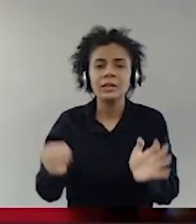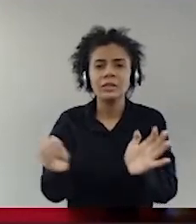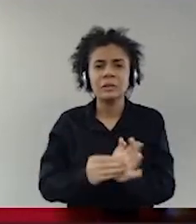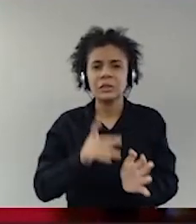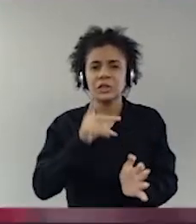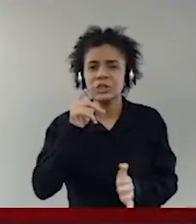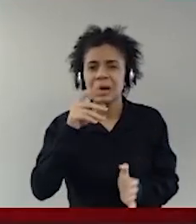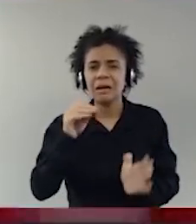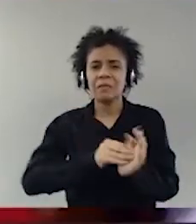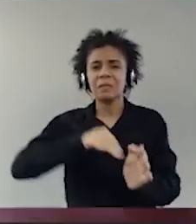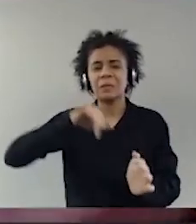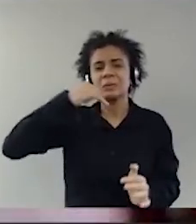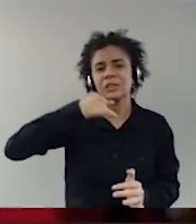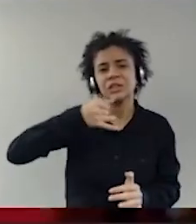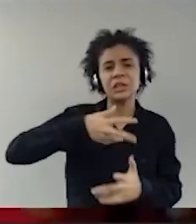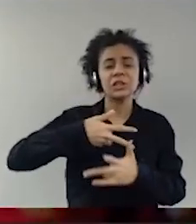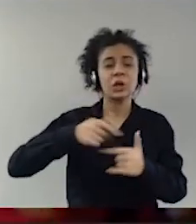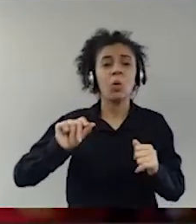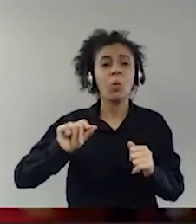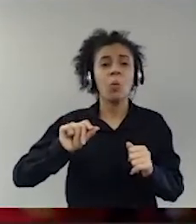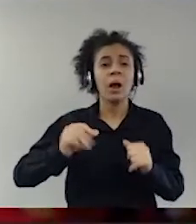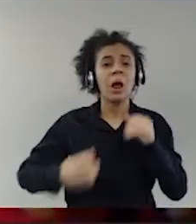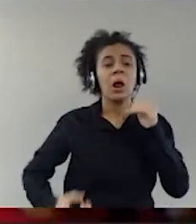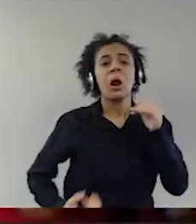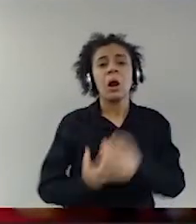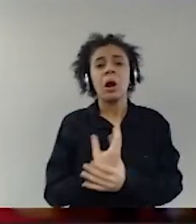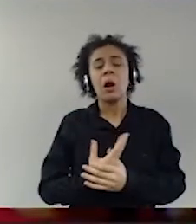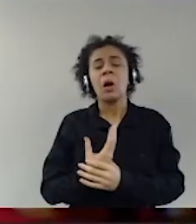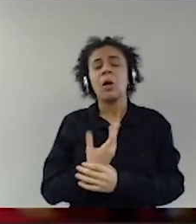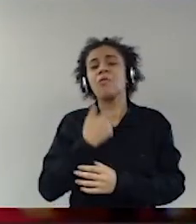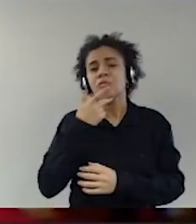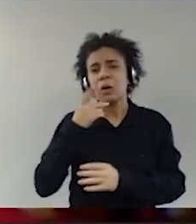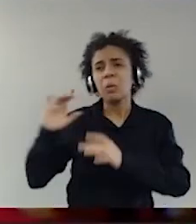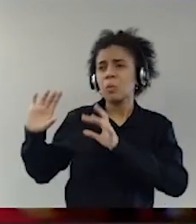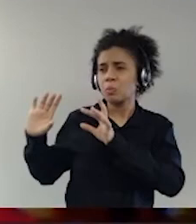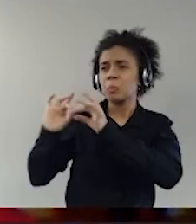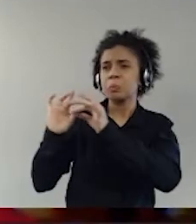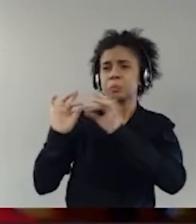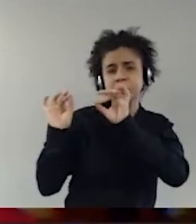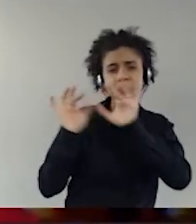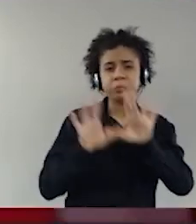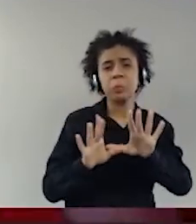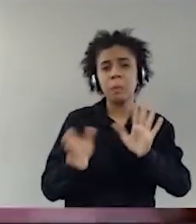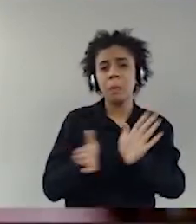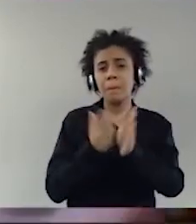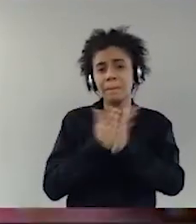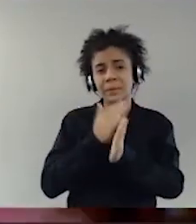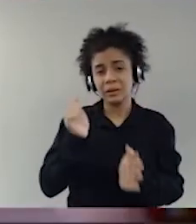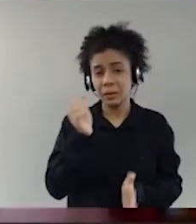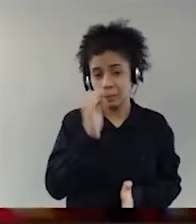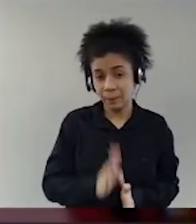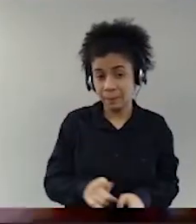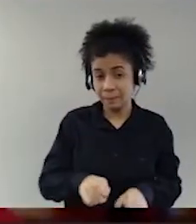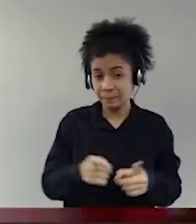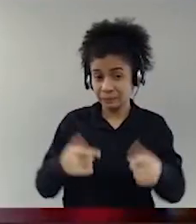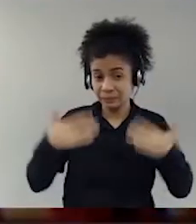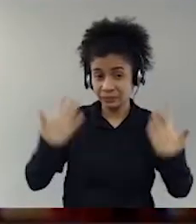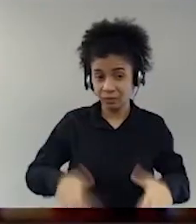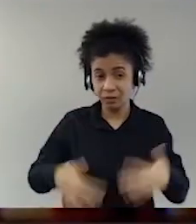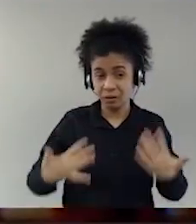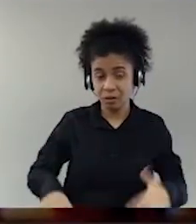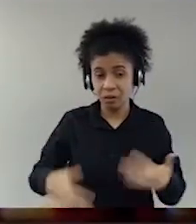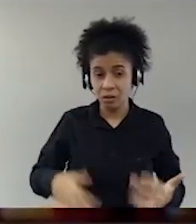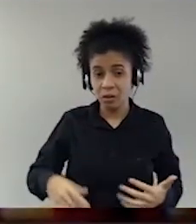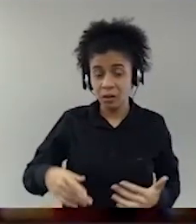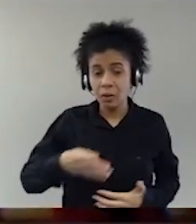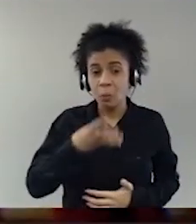inaugurou, como Inês disse muito bem, como Carlos disse muito bem, a pobreza nesse país, mas a crise sanitária mostrou